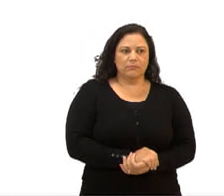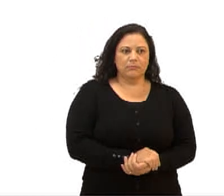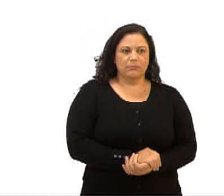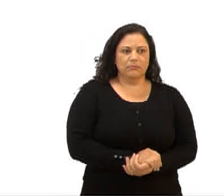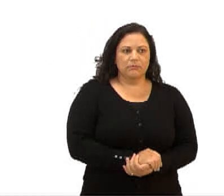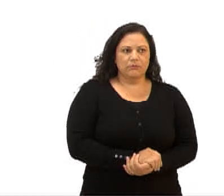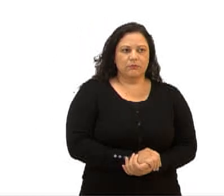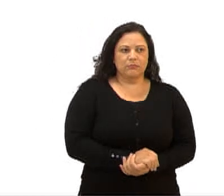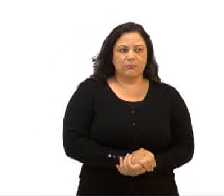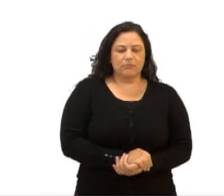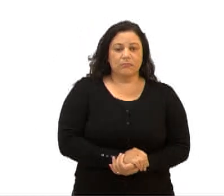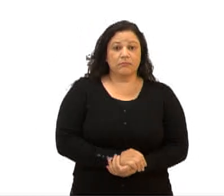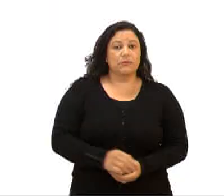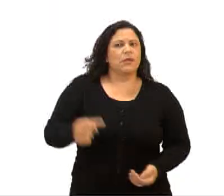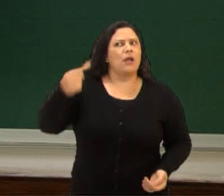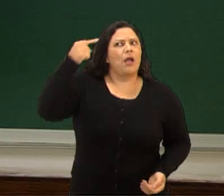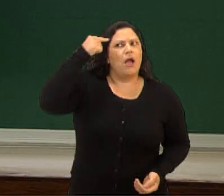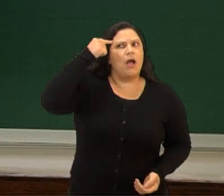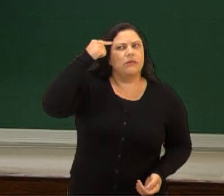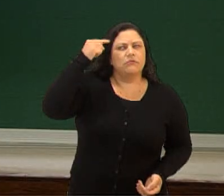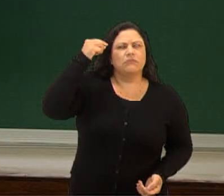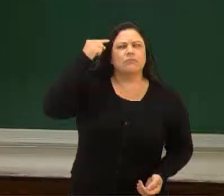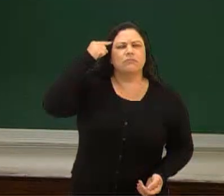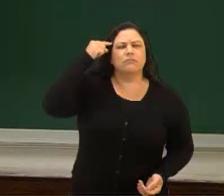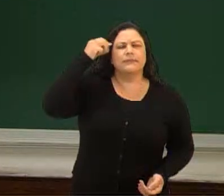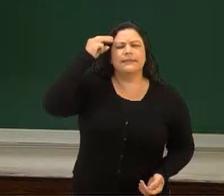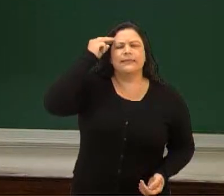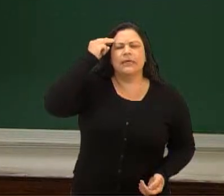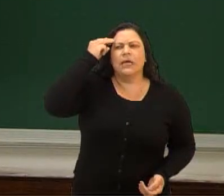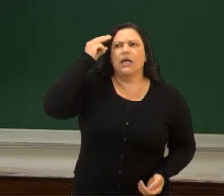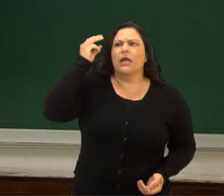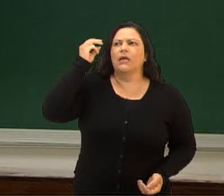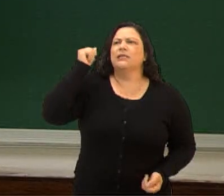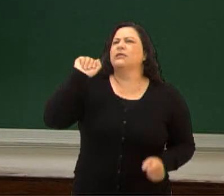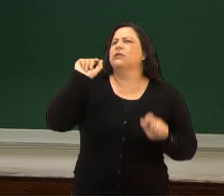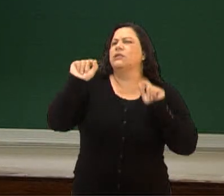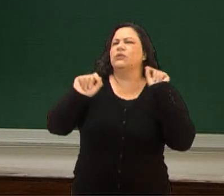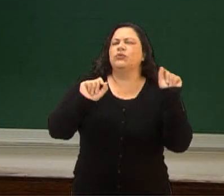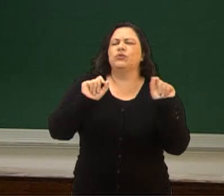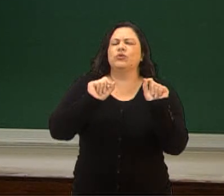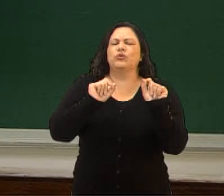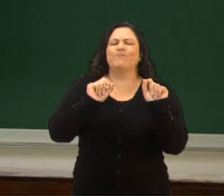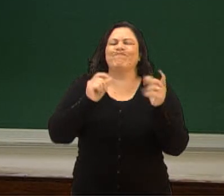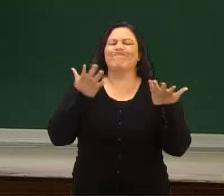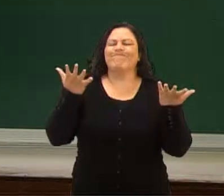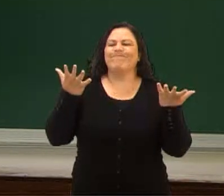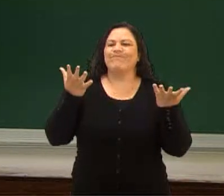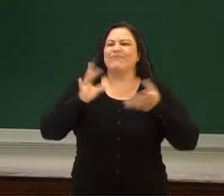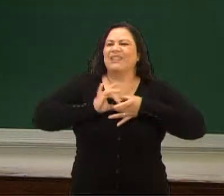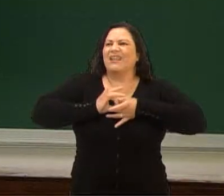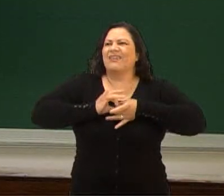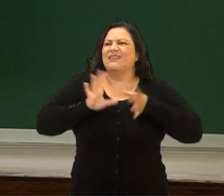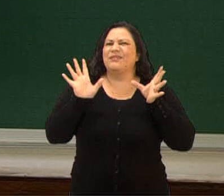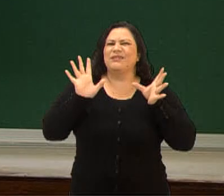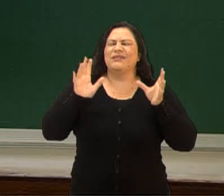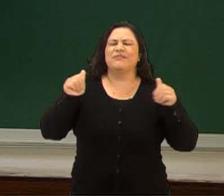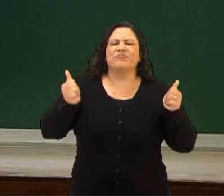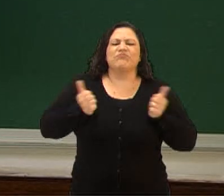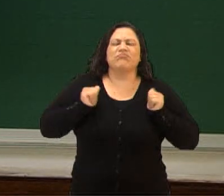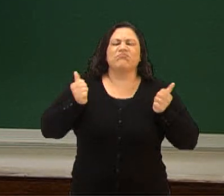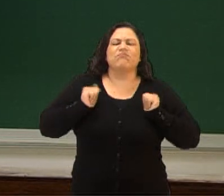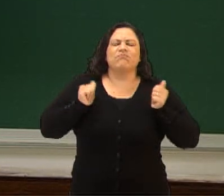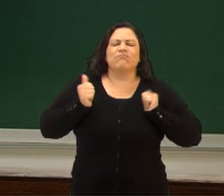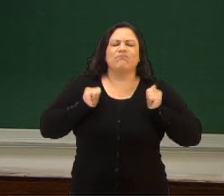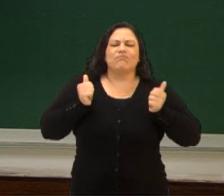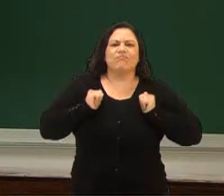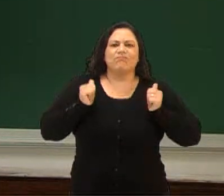Uma mente ociosa, uma mente desocupada, vamos dizer assim, é oficina